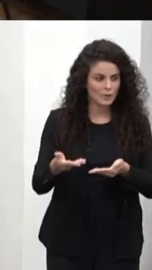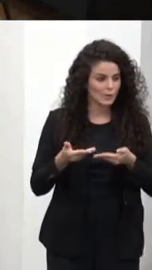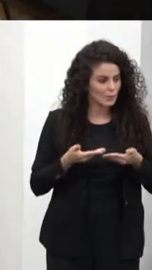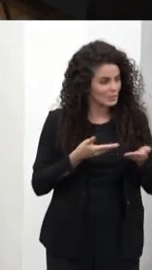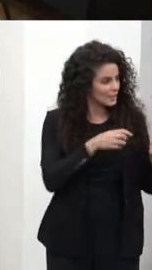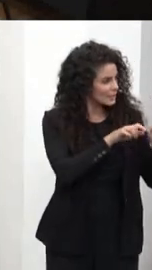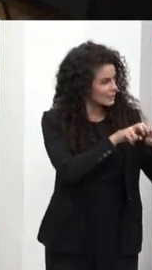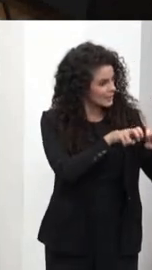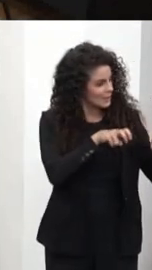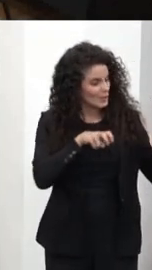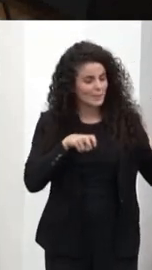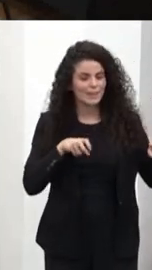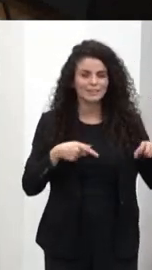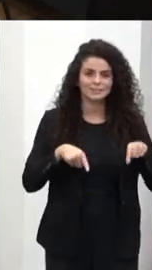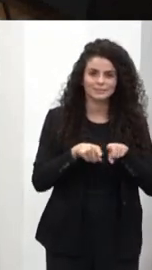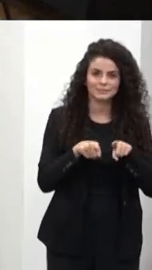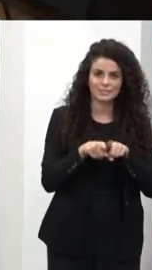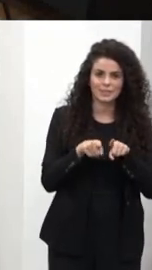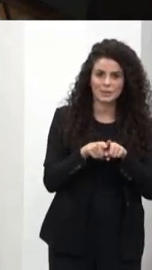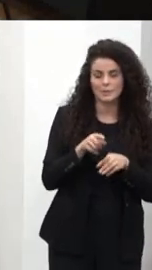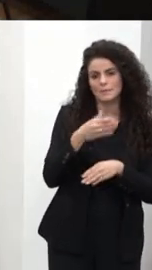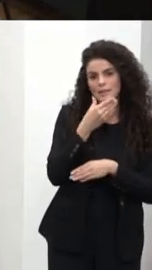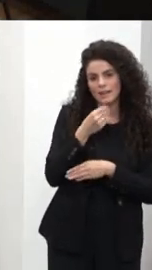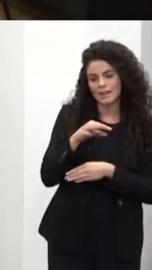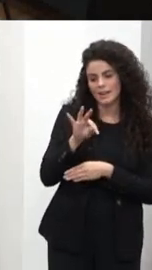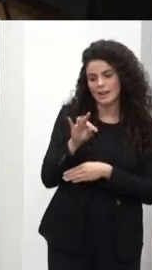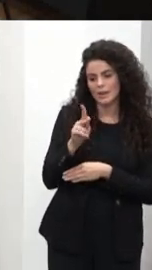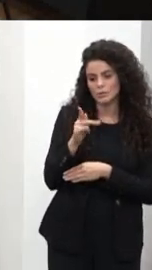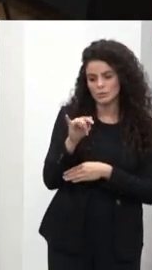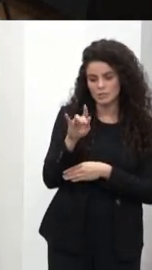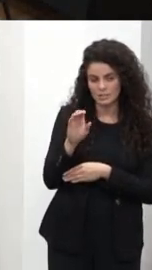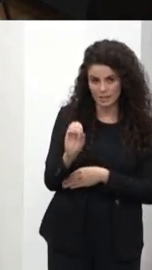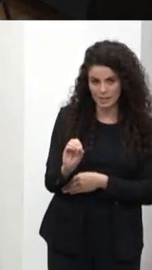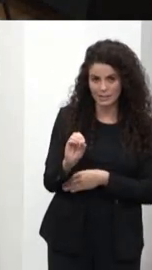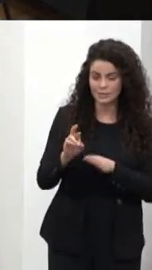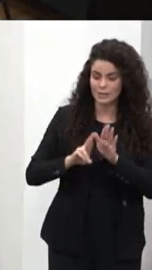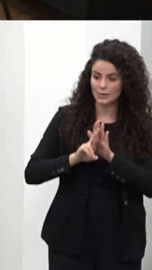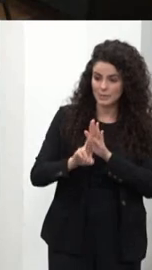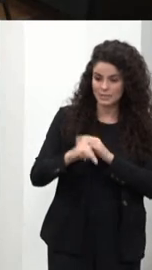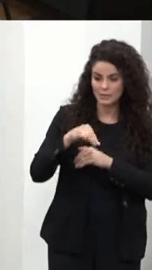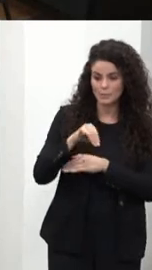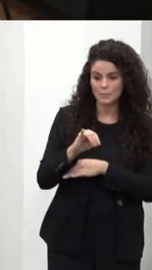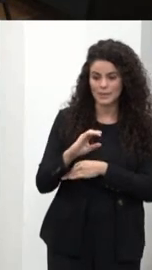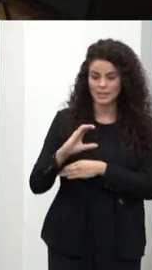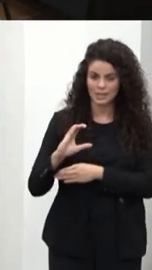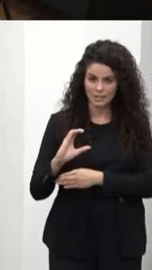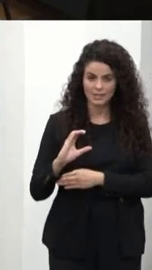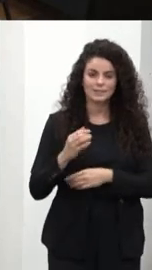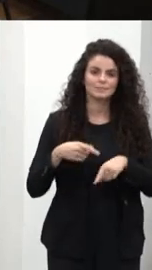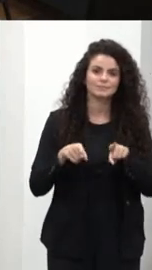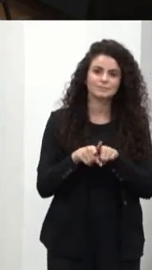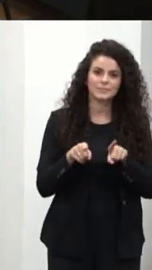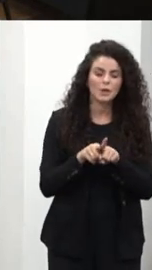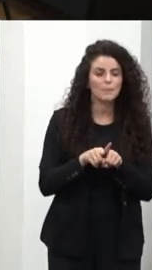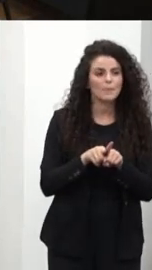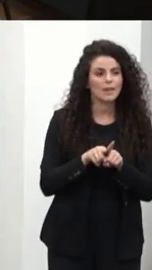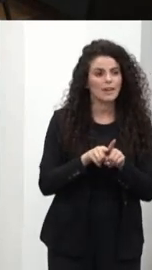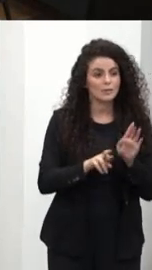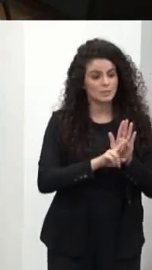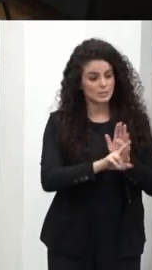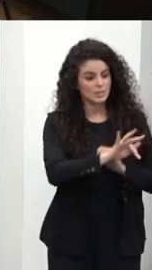especialmente ao Thiago representante do ministério da cultura os representantes da Fundação Catarinense de Cultura